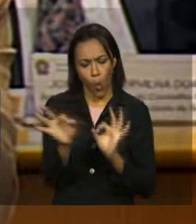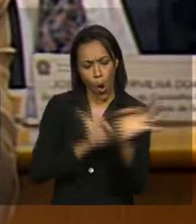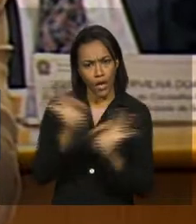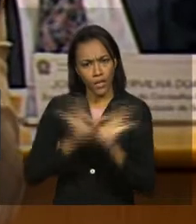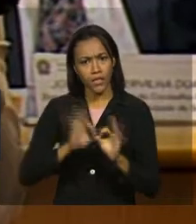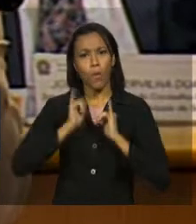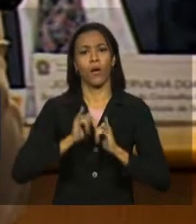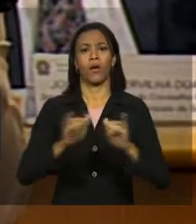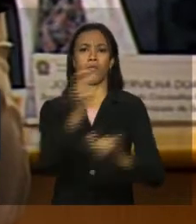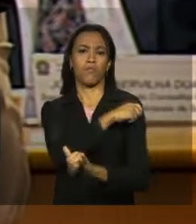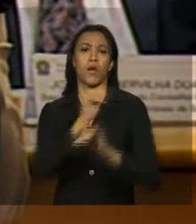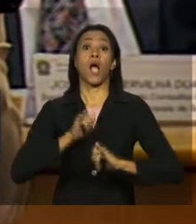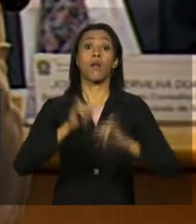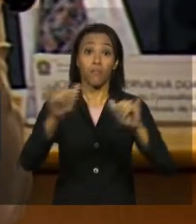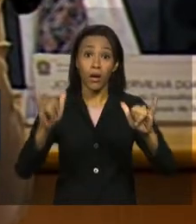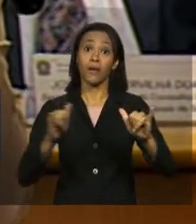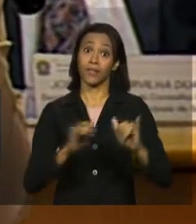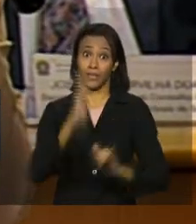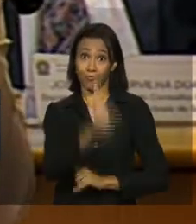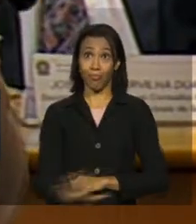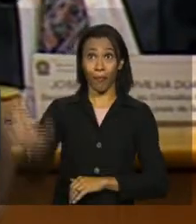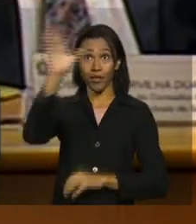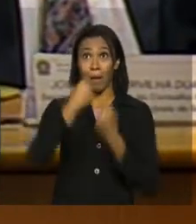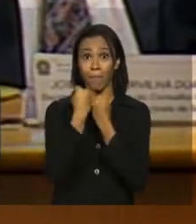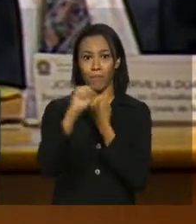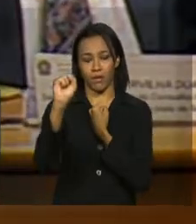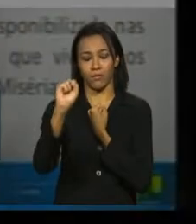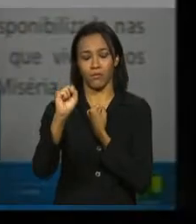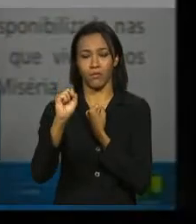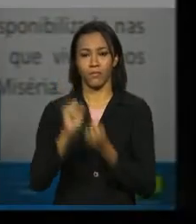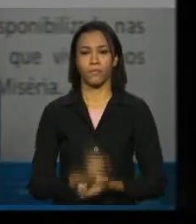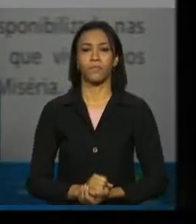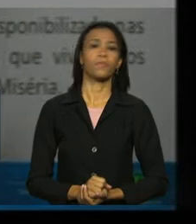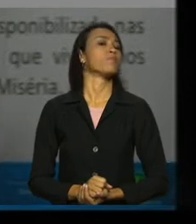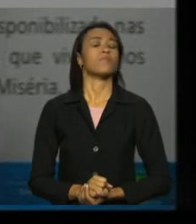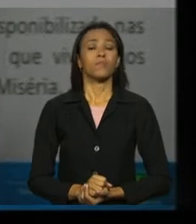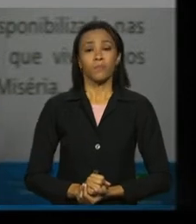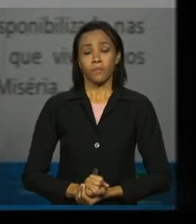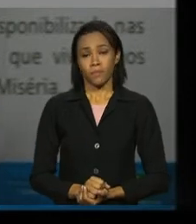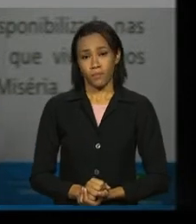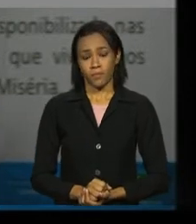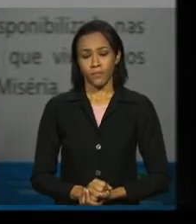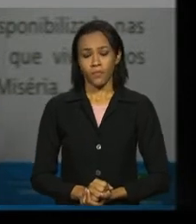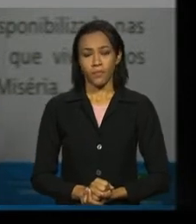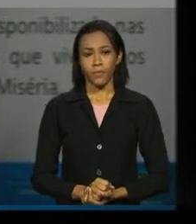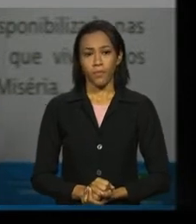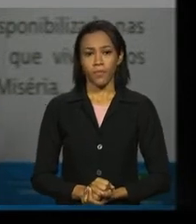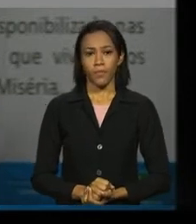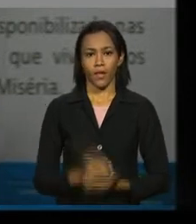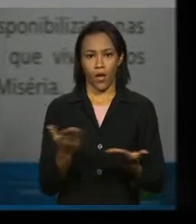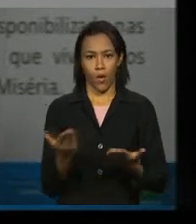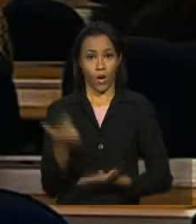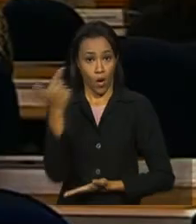organizar uma campanha em um país da dimensão geográfica do Brasil pode passar eu vou passar agora com a